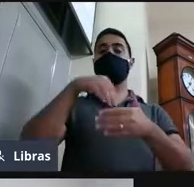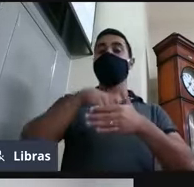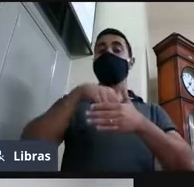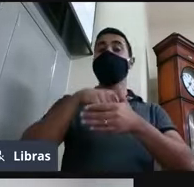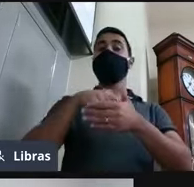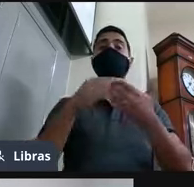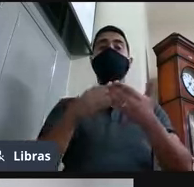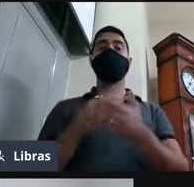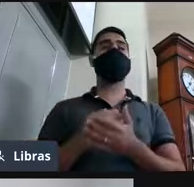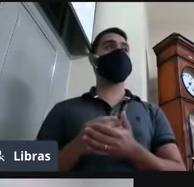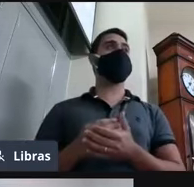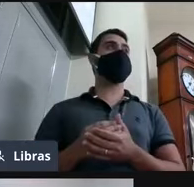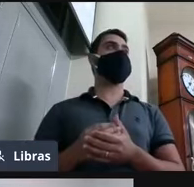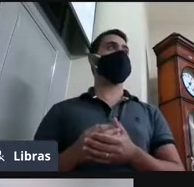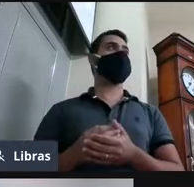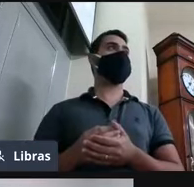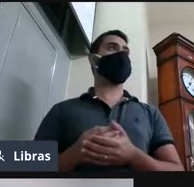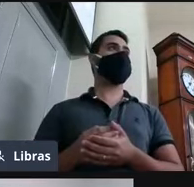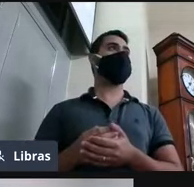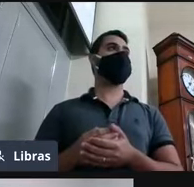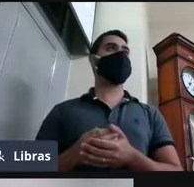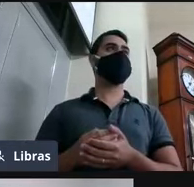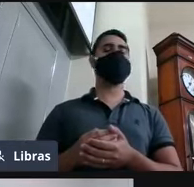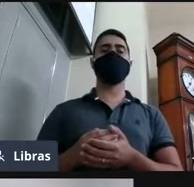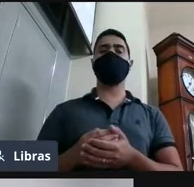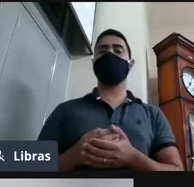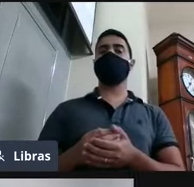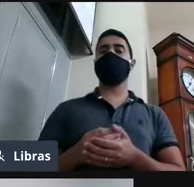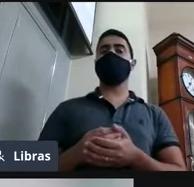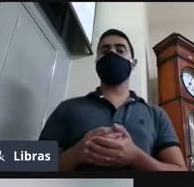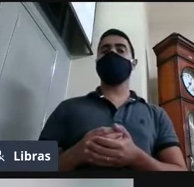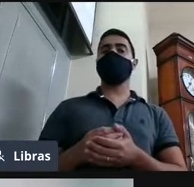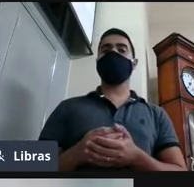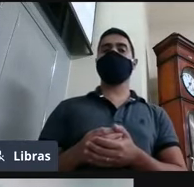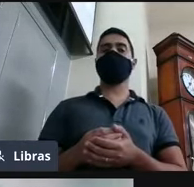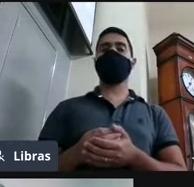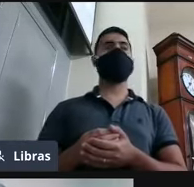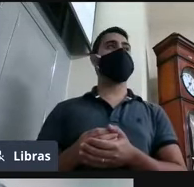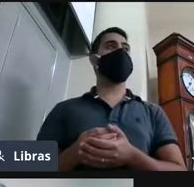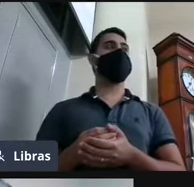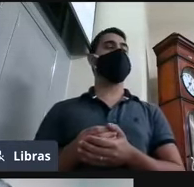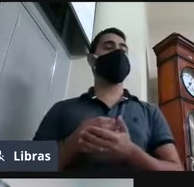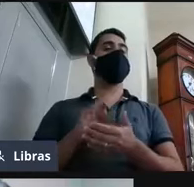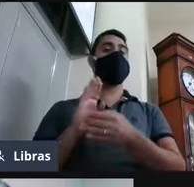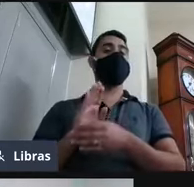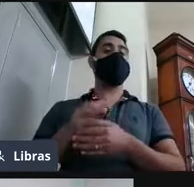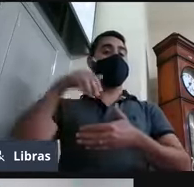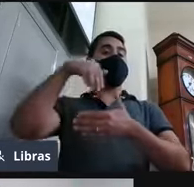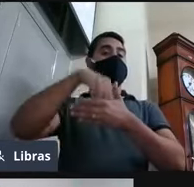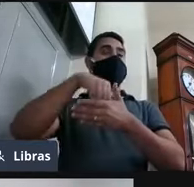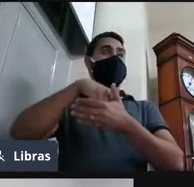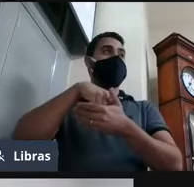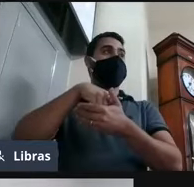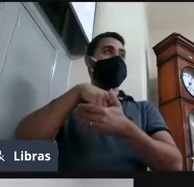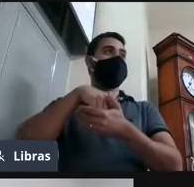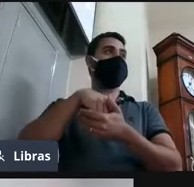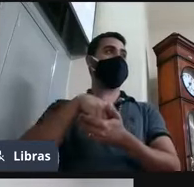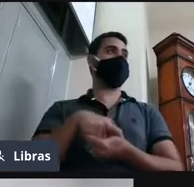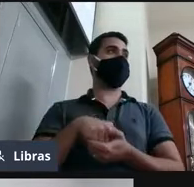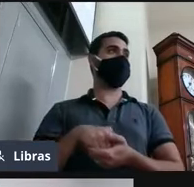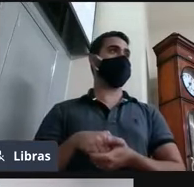voto rejeitando o parecer do Tribunal de Contas do Estado. Então, é o voto que, quando